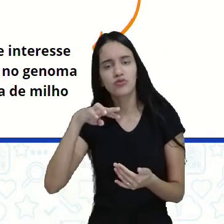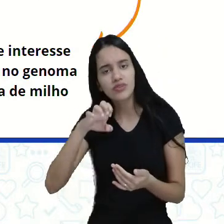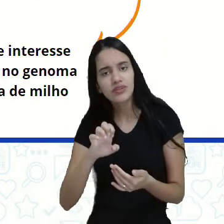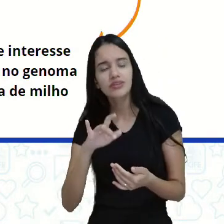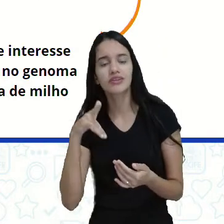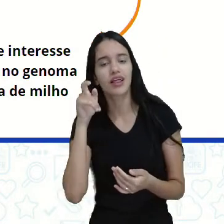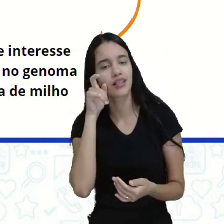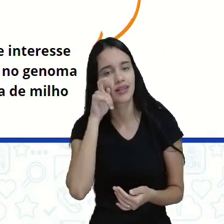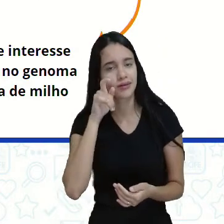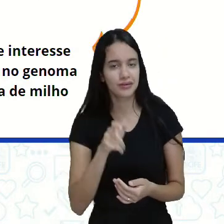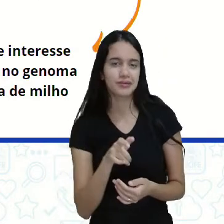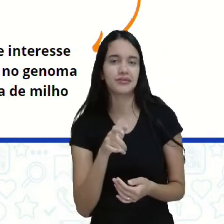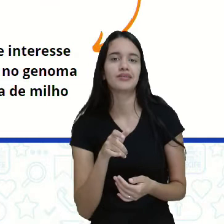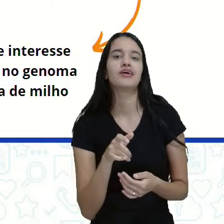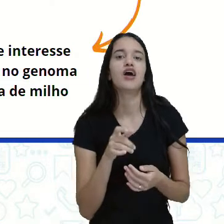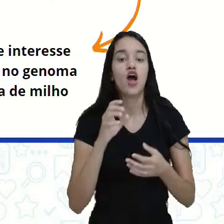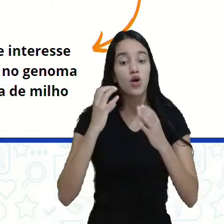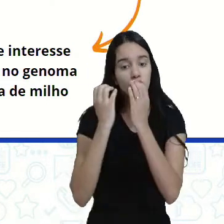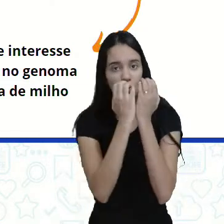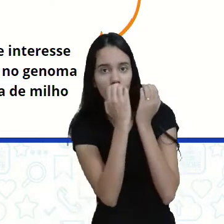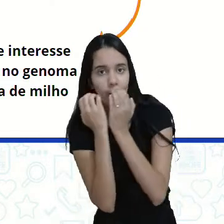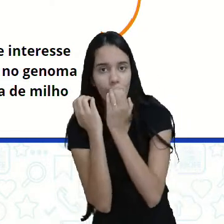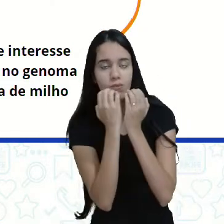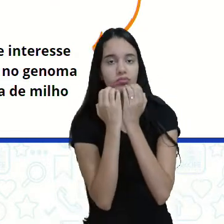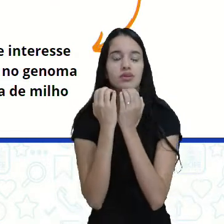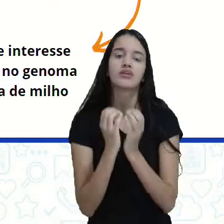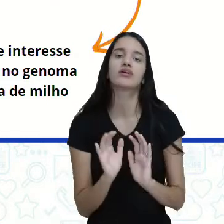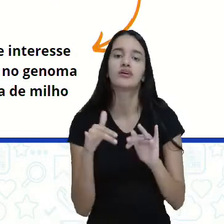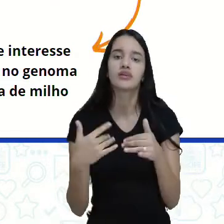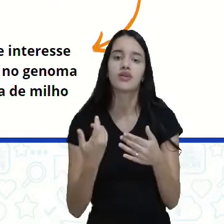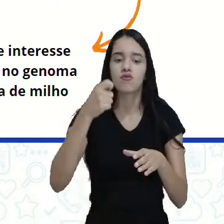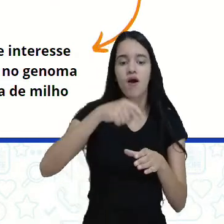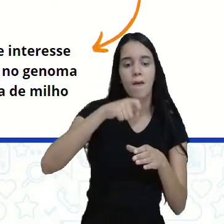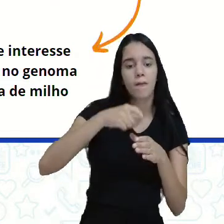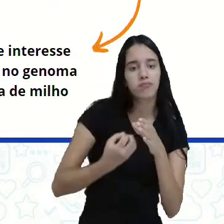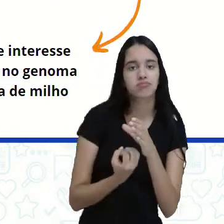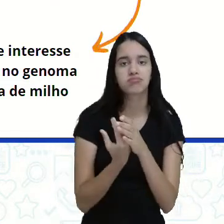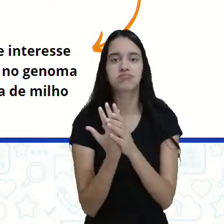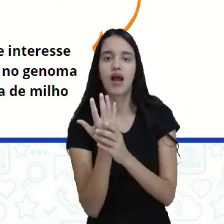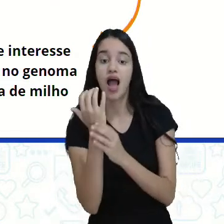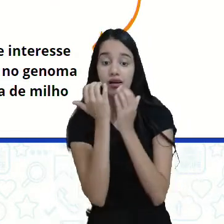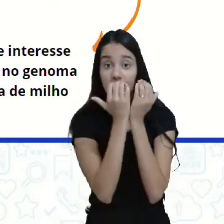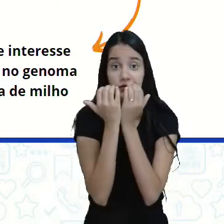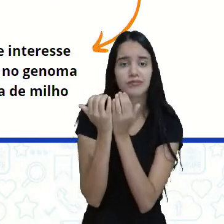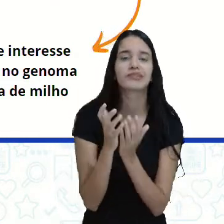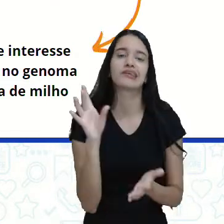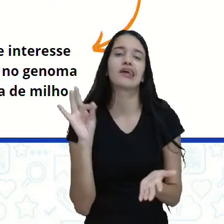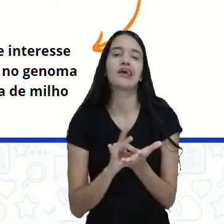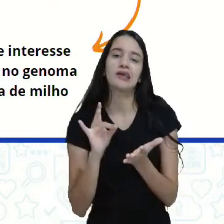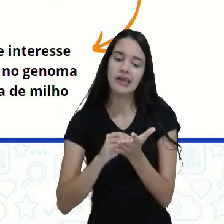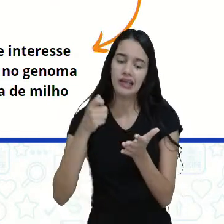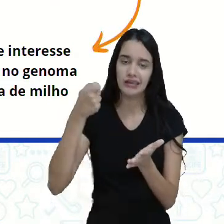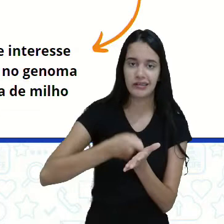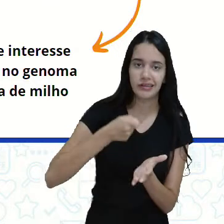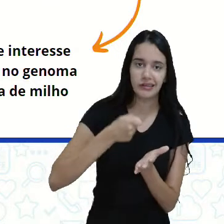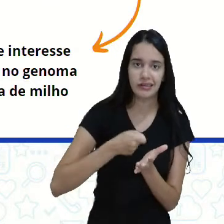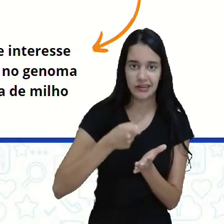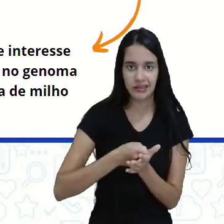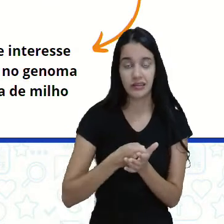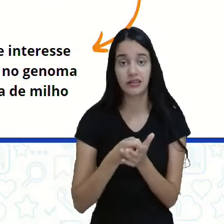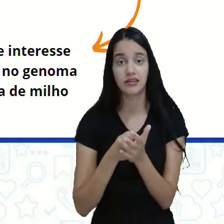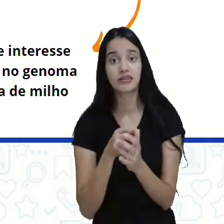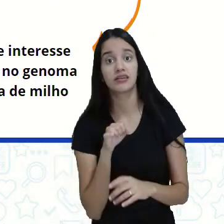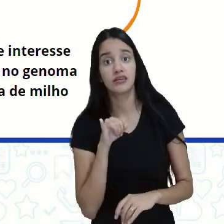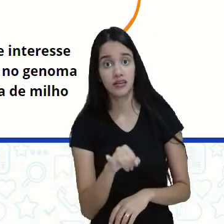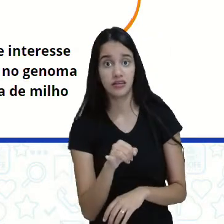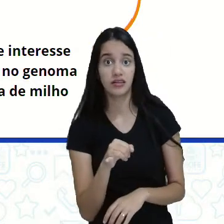de interesse no milho, e aí vai plantar esse milho para ver se o milho realmente é resistente à seca. Ou seja,